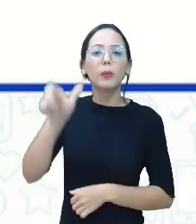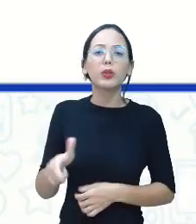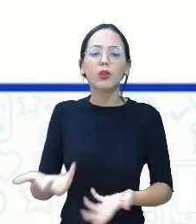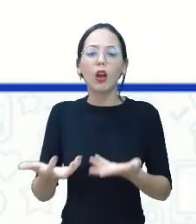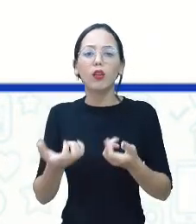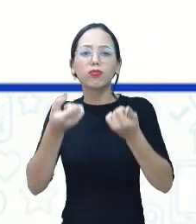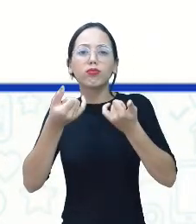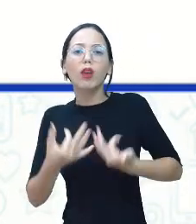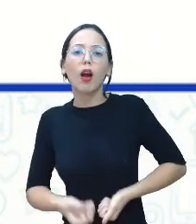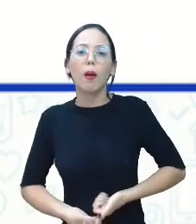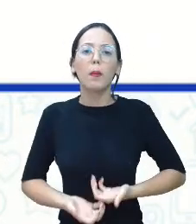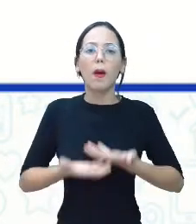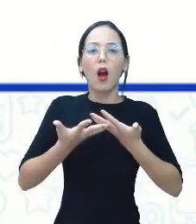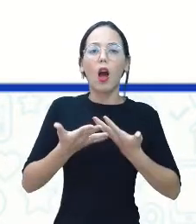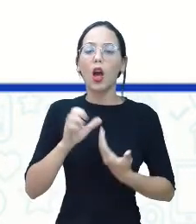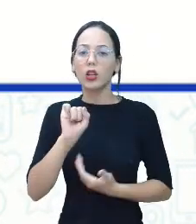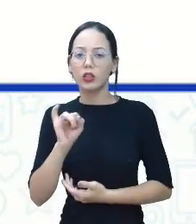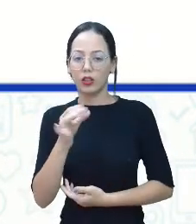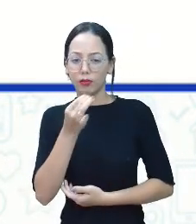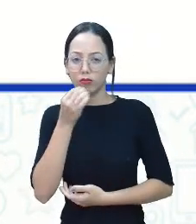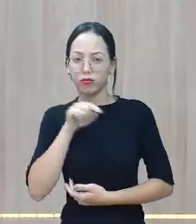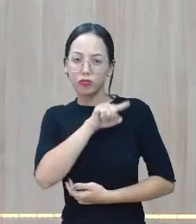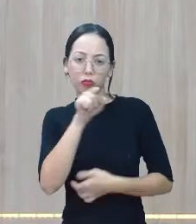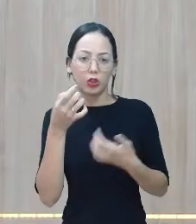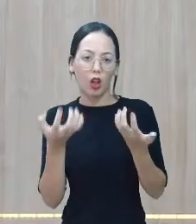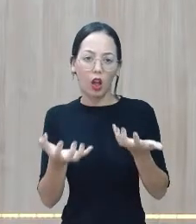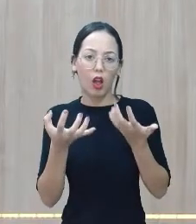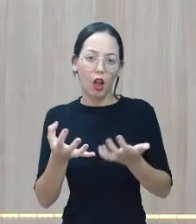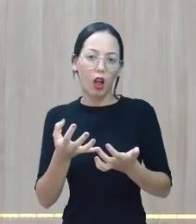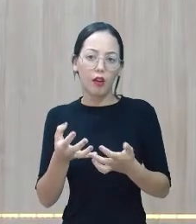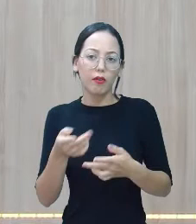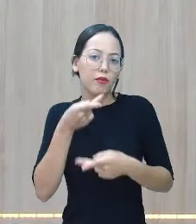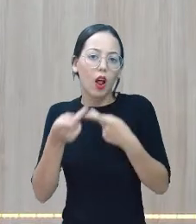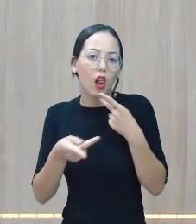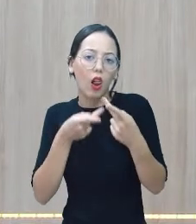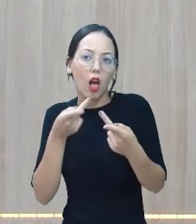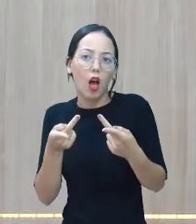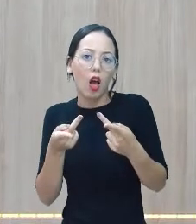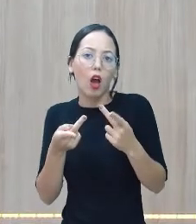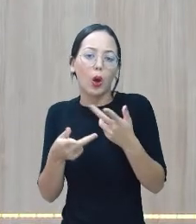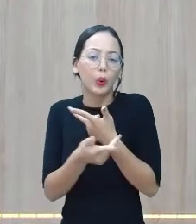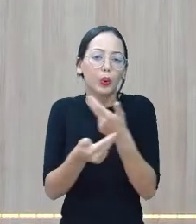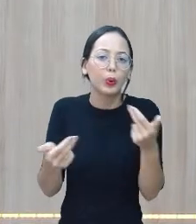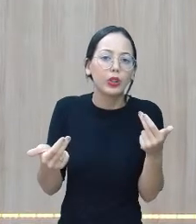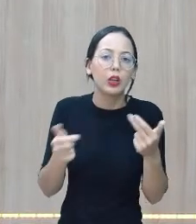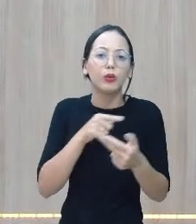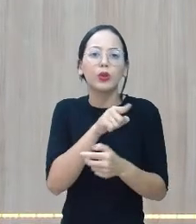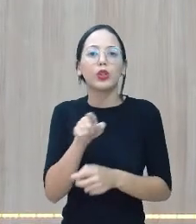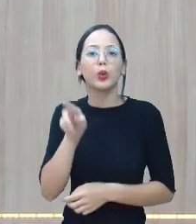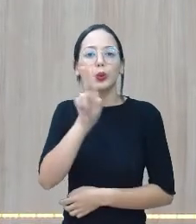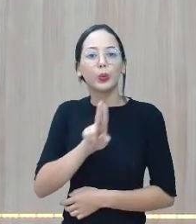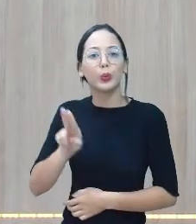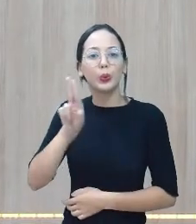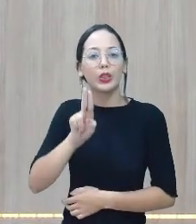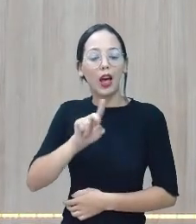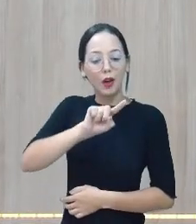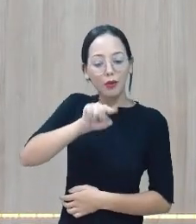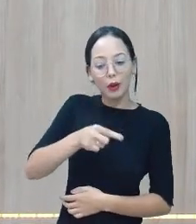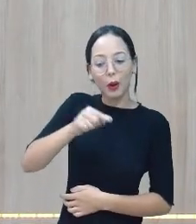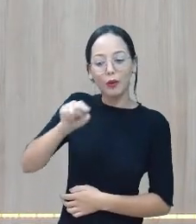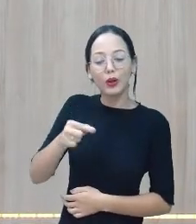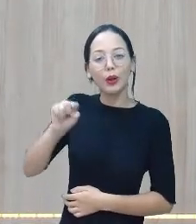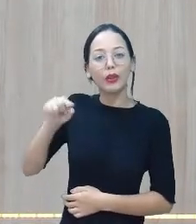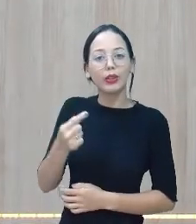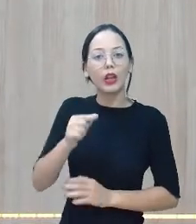dizer. Então, se você quiser falar algo, você vai usar a vírgula, né?